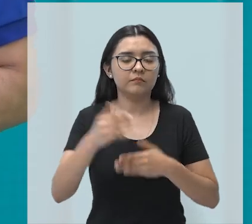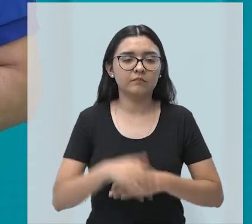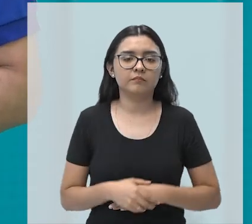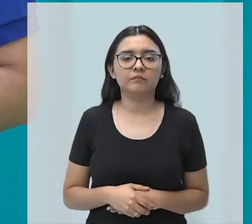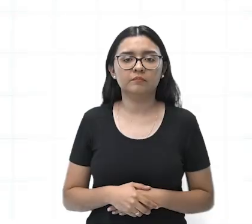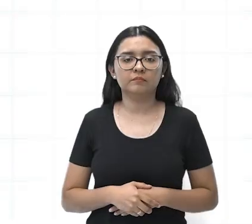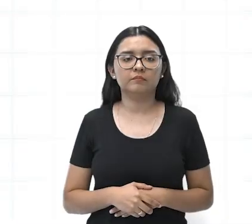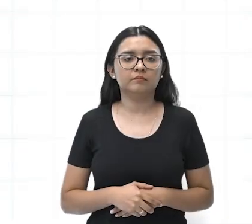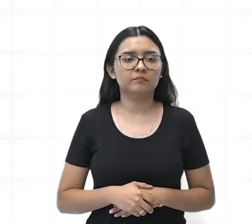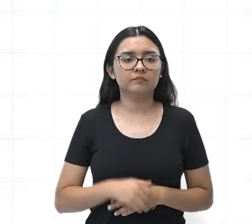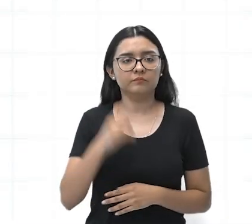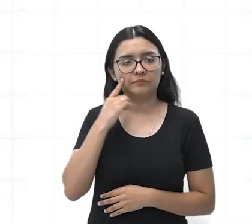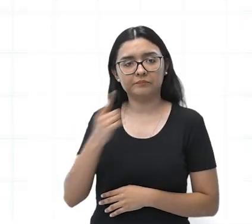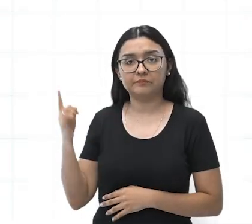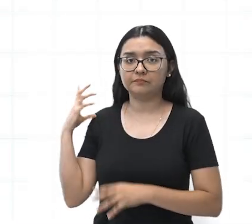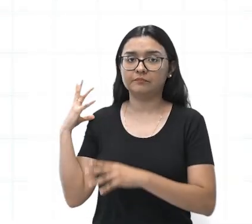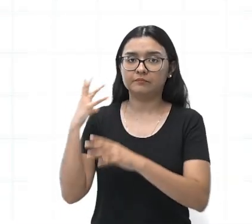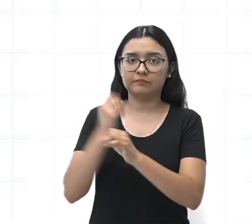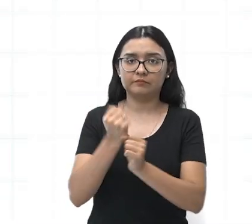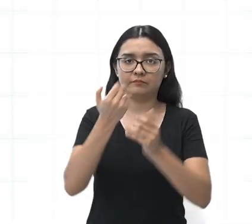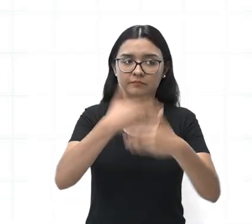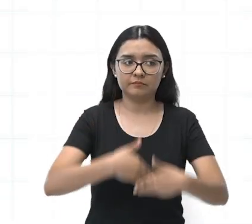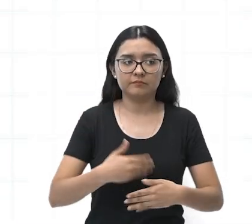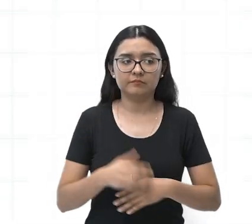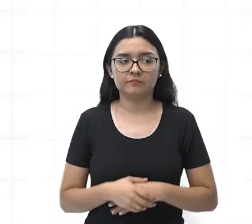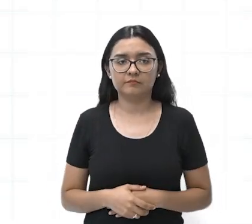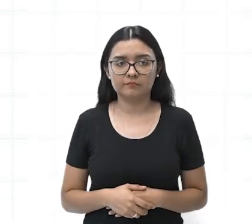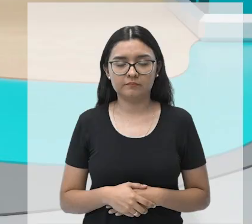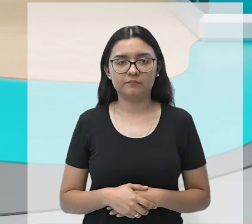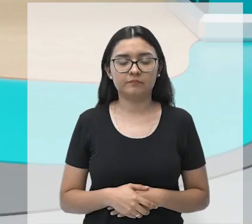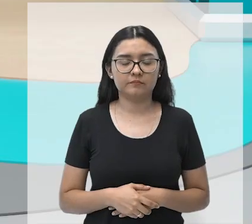que é, olha só, revisão e avaliação.